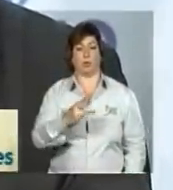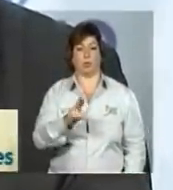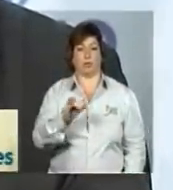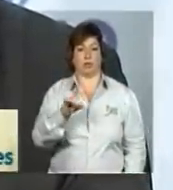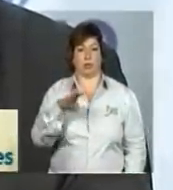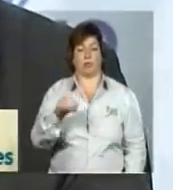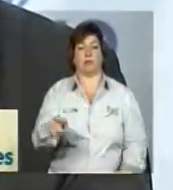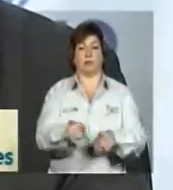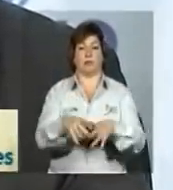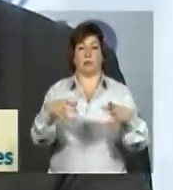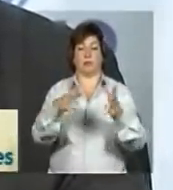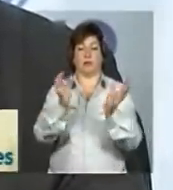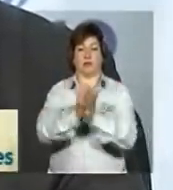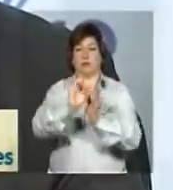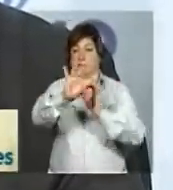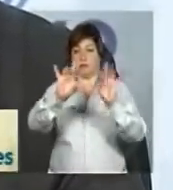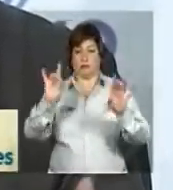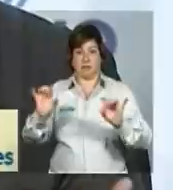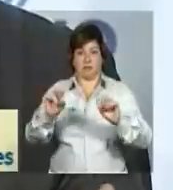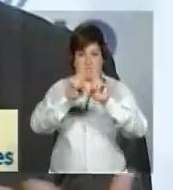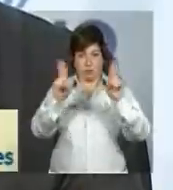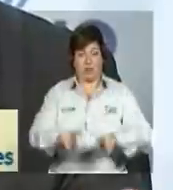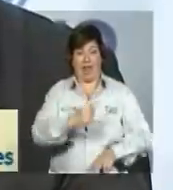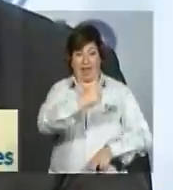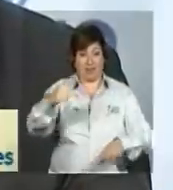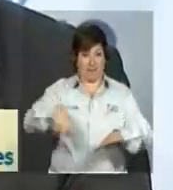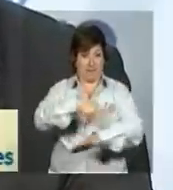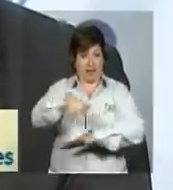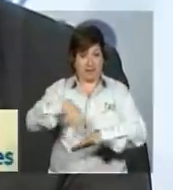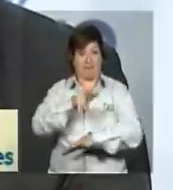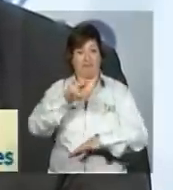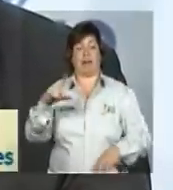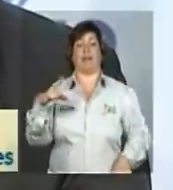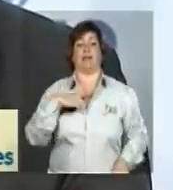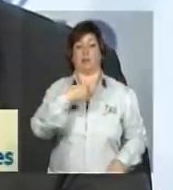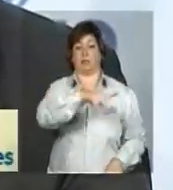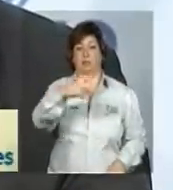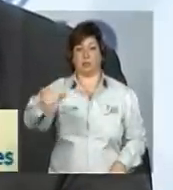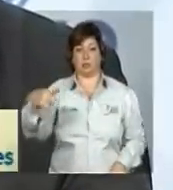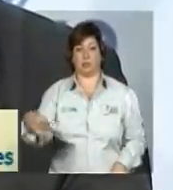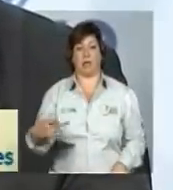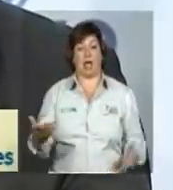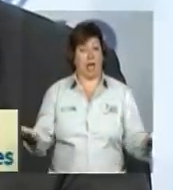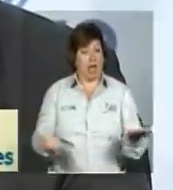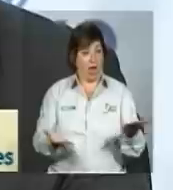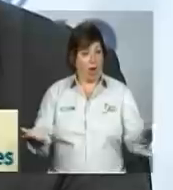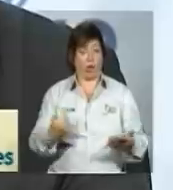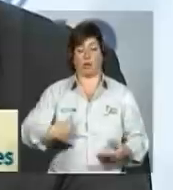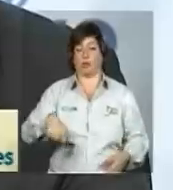membros individuais das Nações Unidas, em cada país terá as suas, e não estamos agora